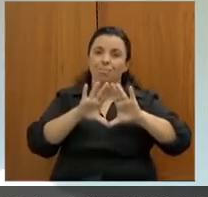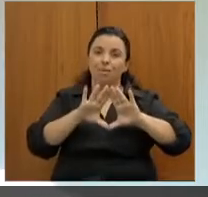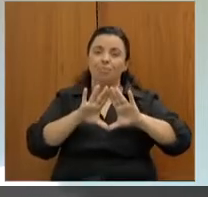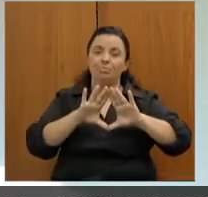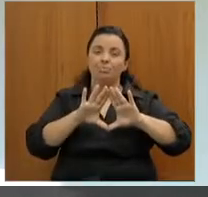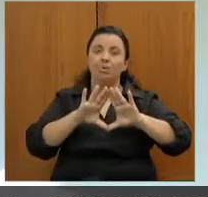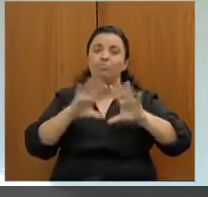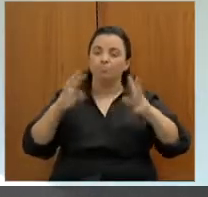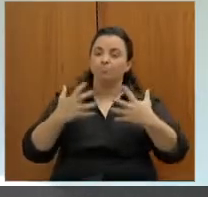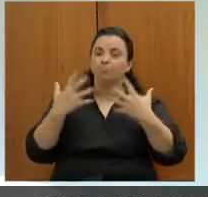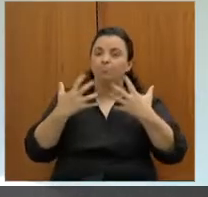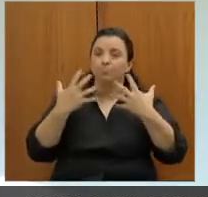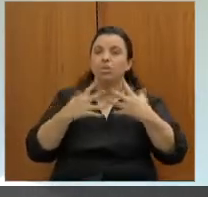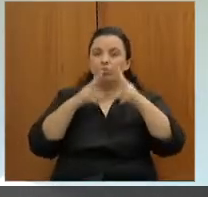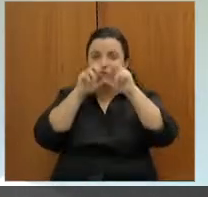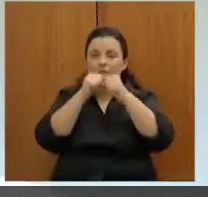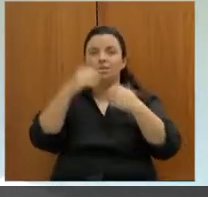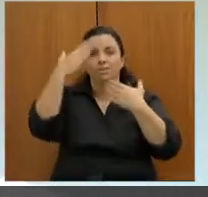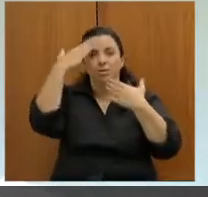obrigada